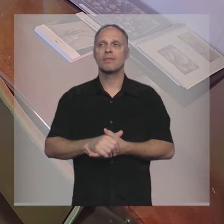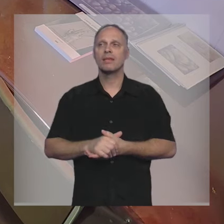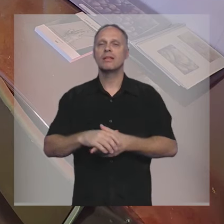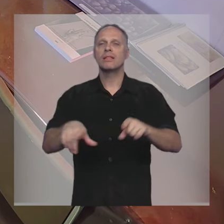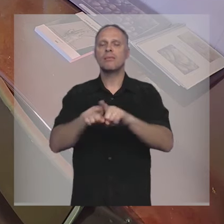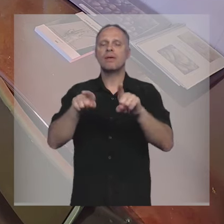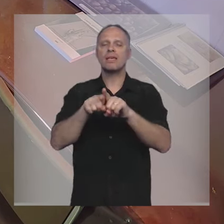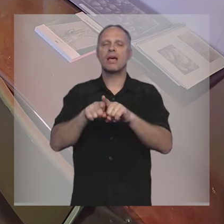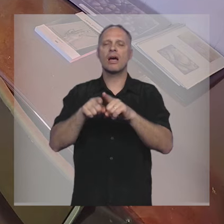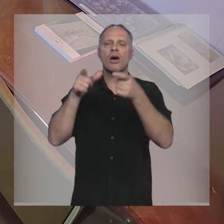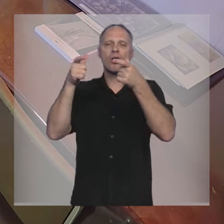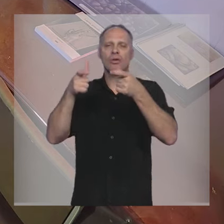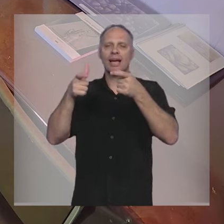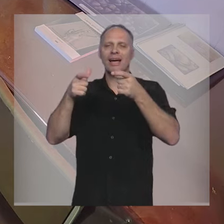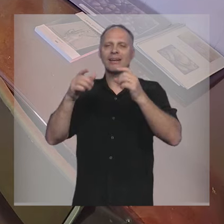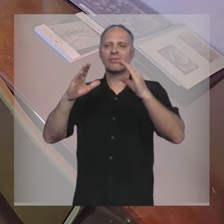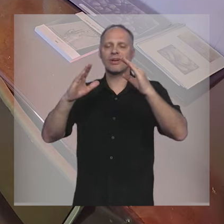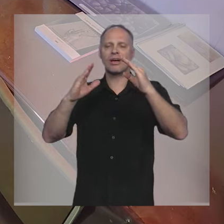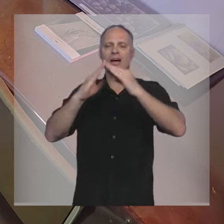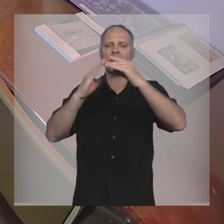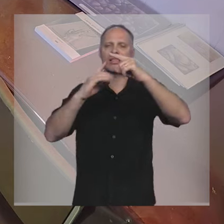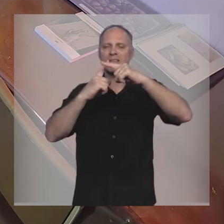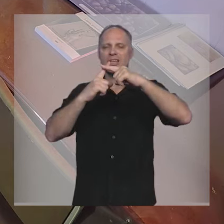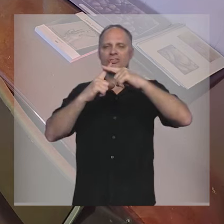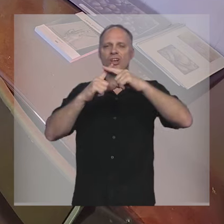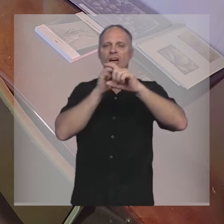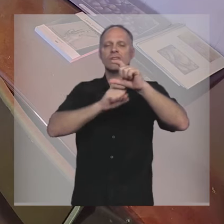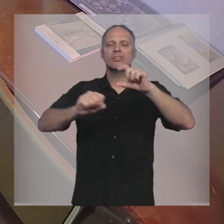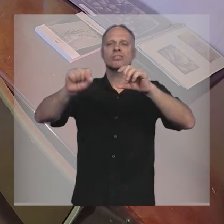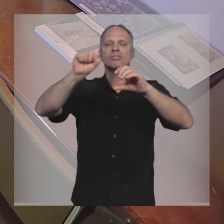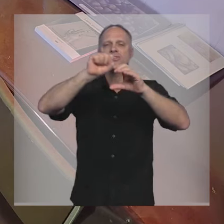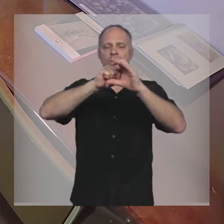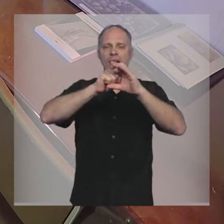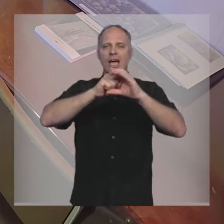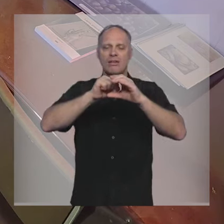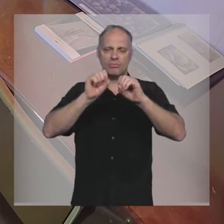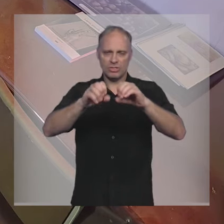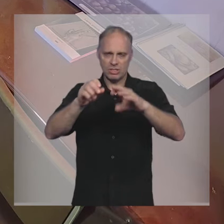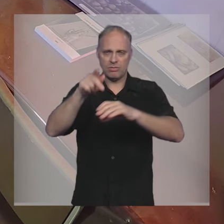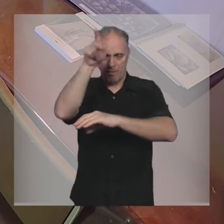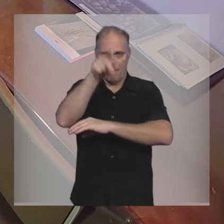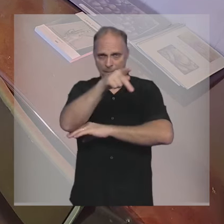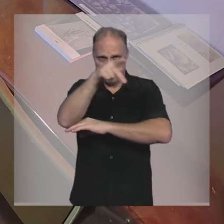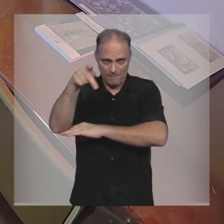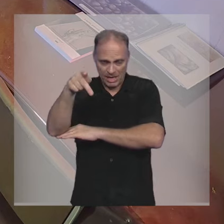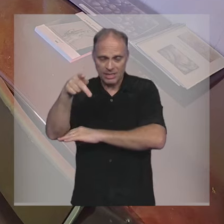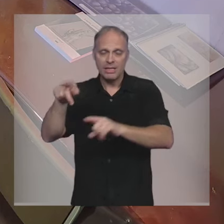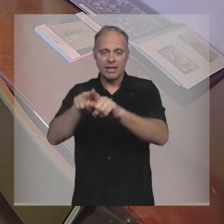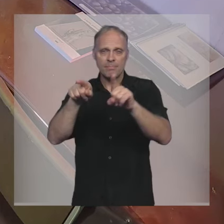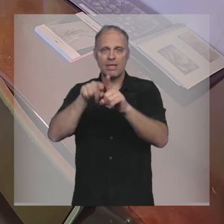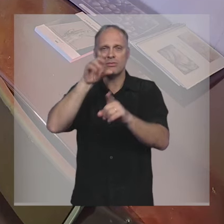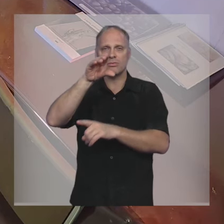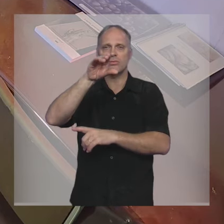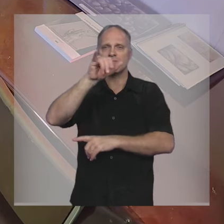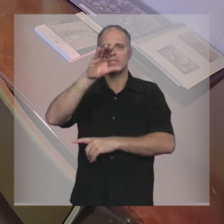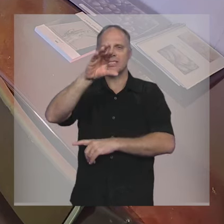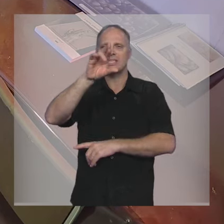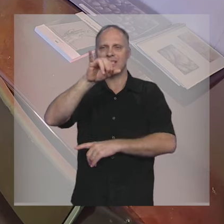No Cristo Rei, lá em cima, que agora é Cicrei, porque não é mais um seminário, ele é um centro de espiritualidade, Cristo